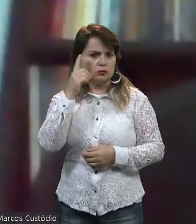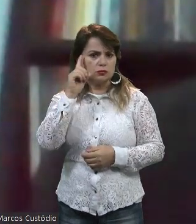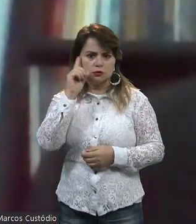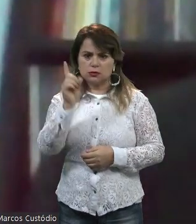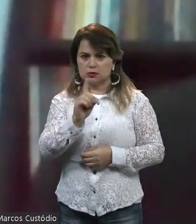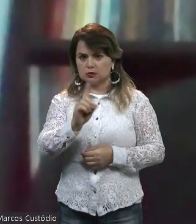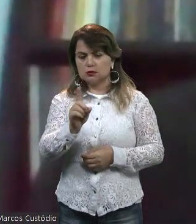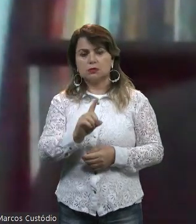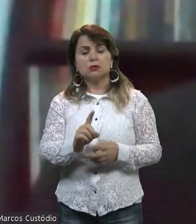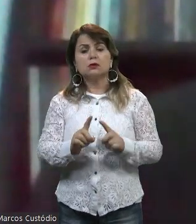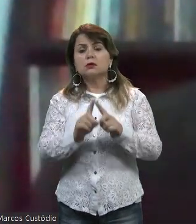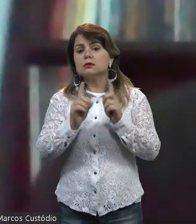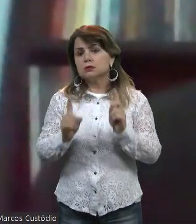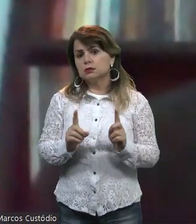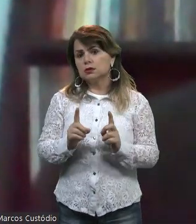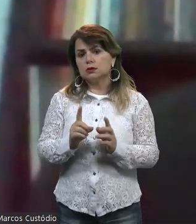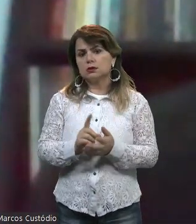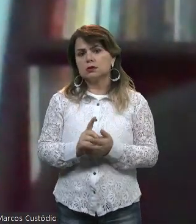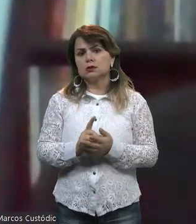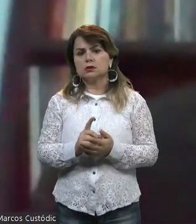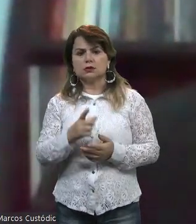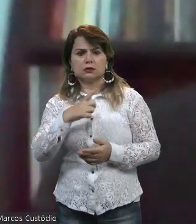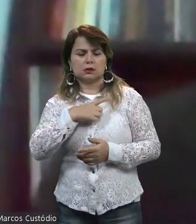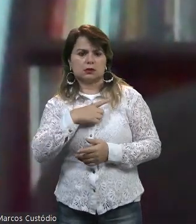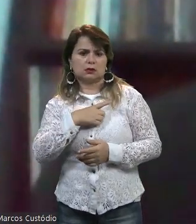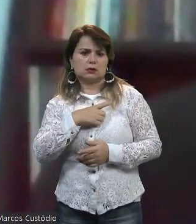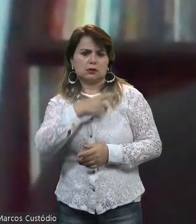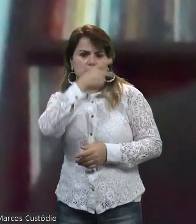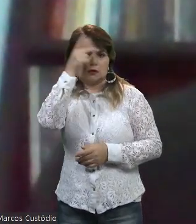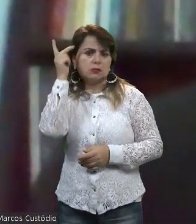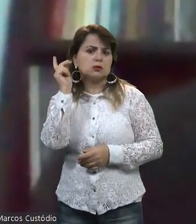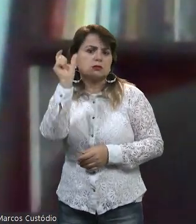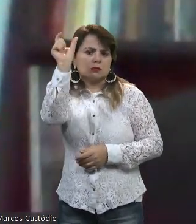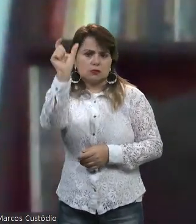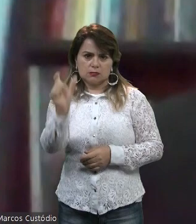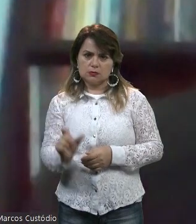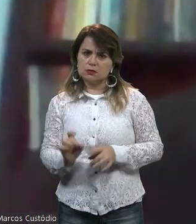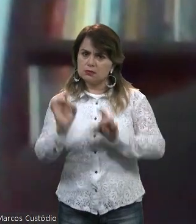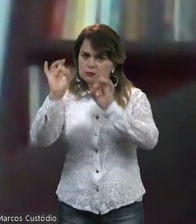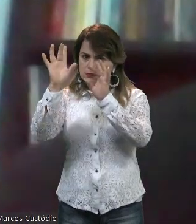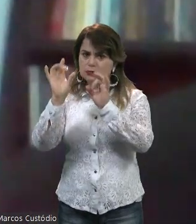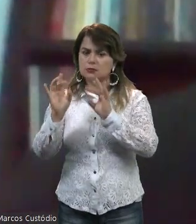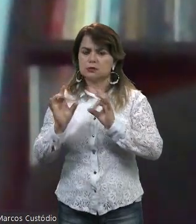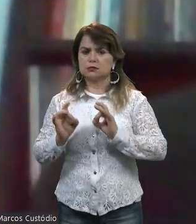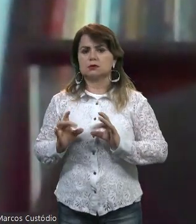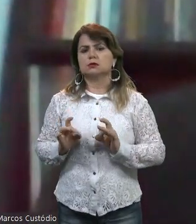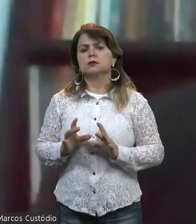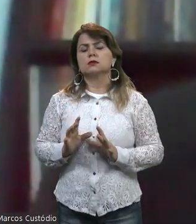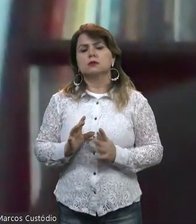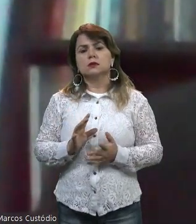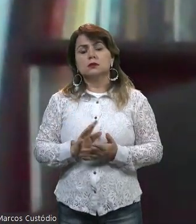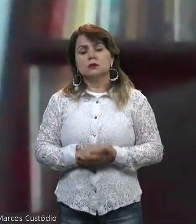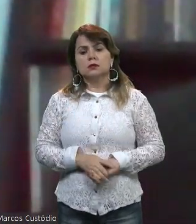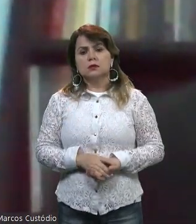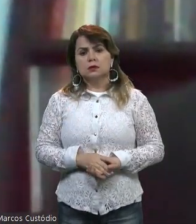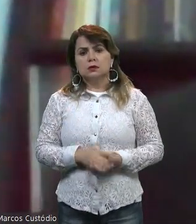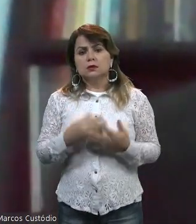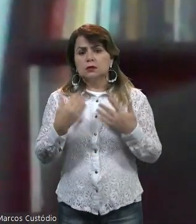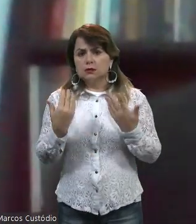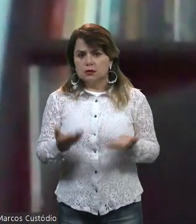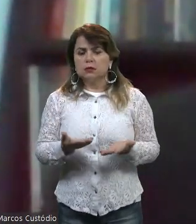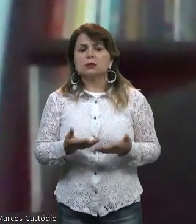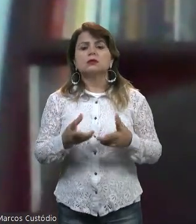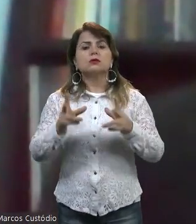social, mas alguém de fato que desfrutava de uma reputação bastante considerável. Então,